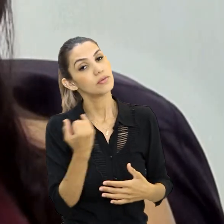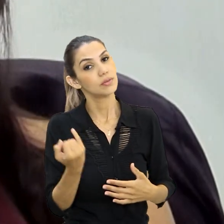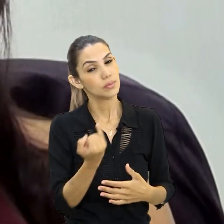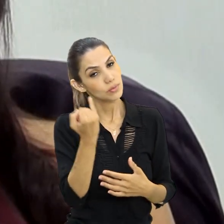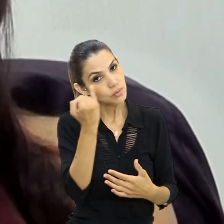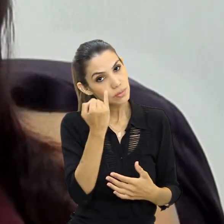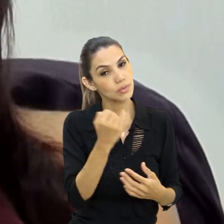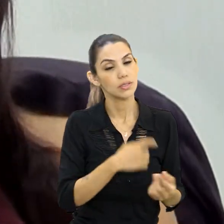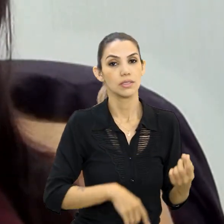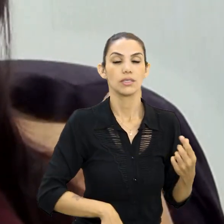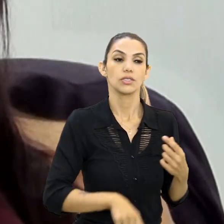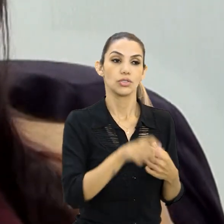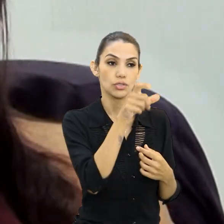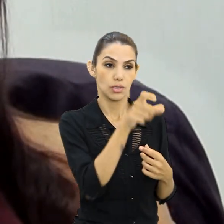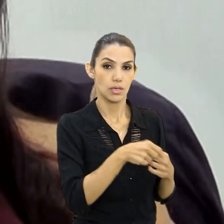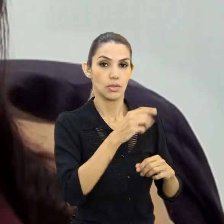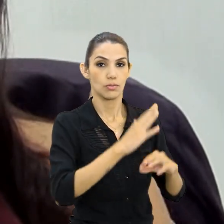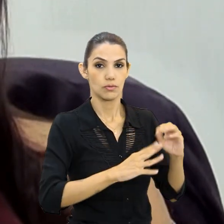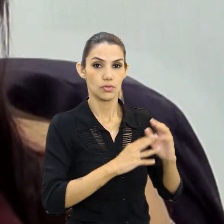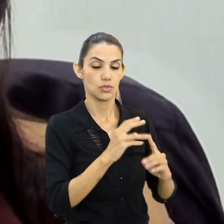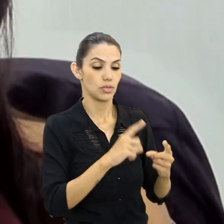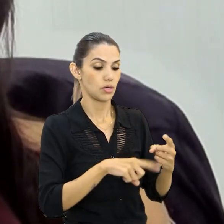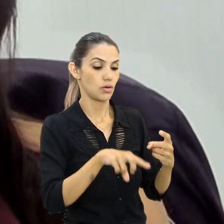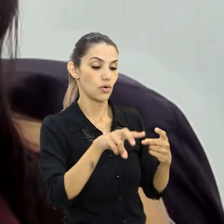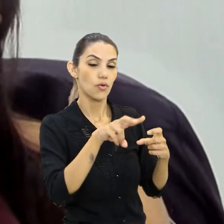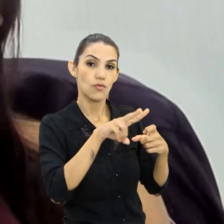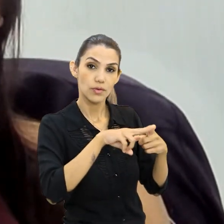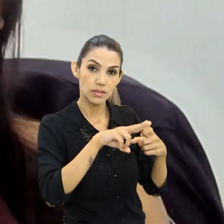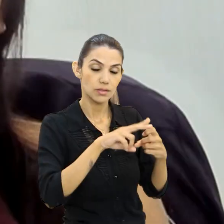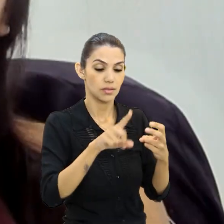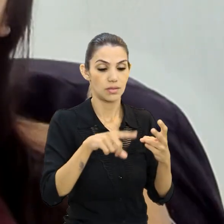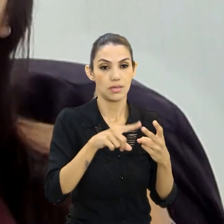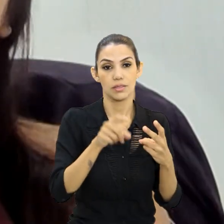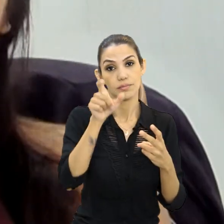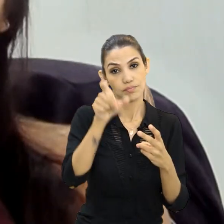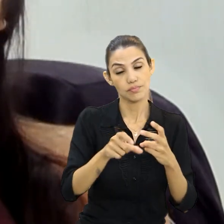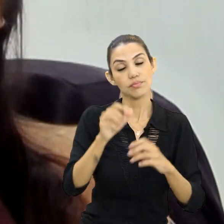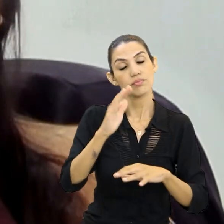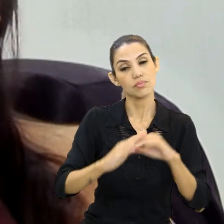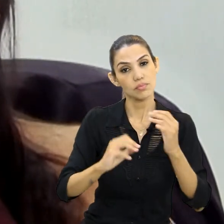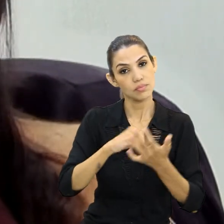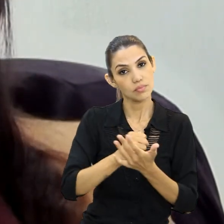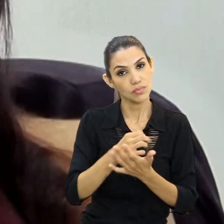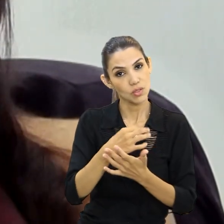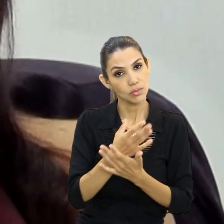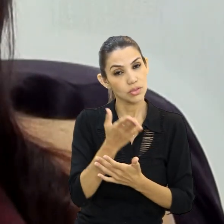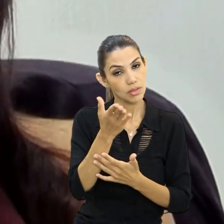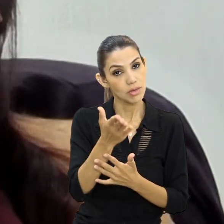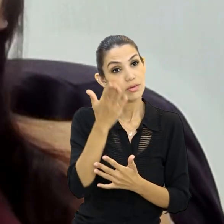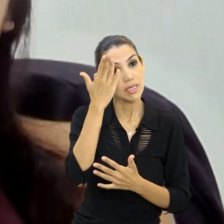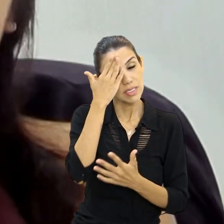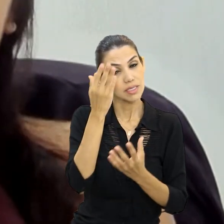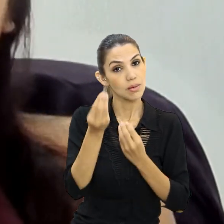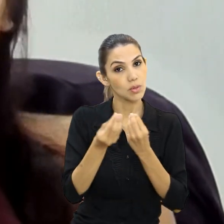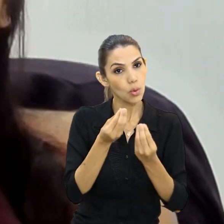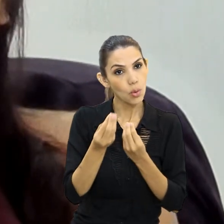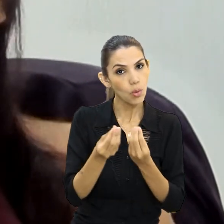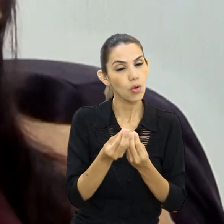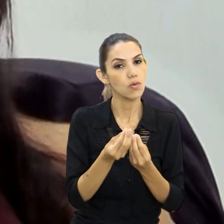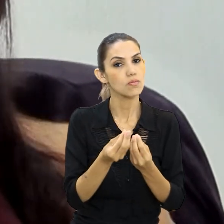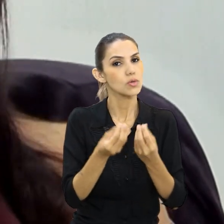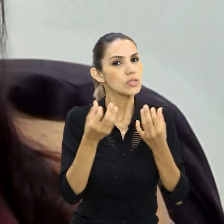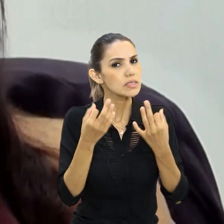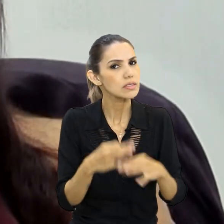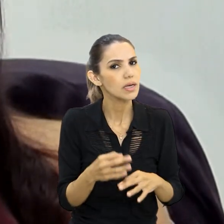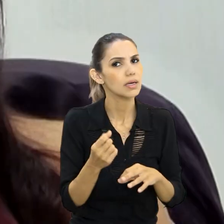o farmacêutico, porque o farmacêutico tem a capacidade de fazer esse ajuste, garantindo a segurança e eficácia do medicamento, enquanto o médico veterinário ele